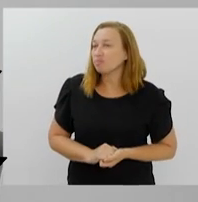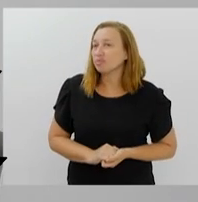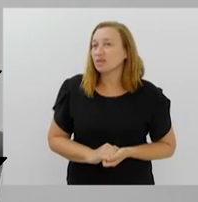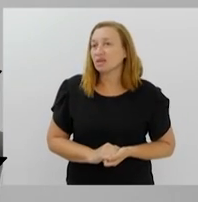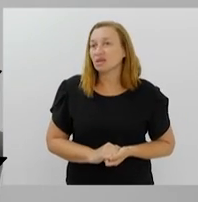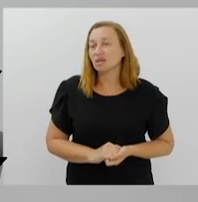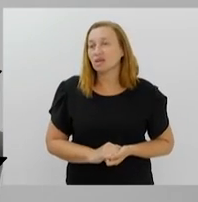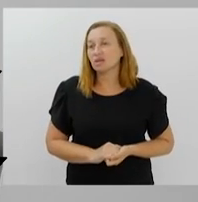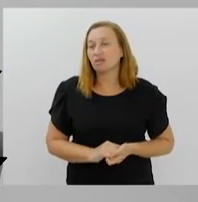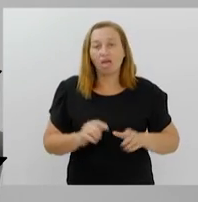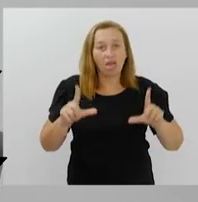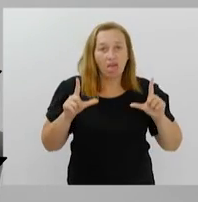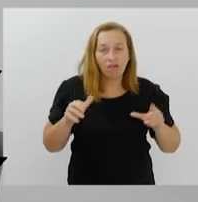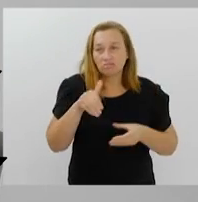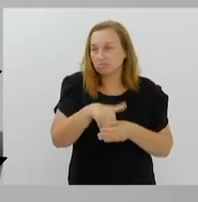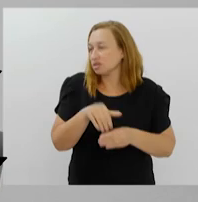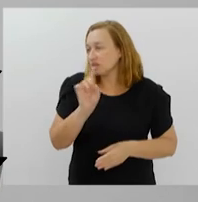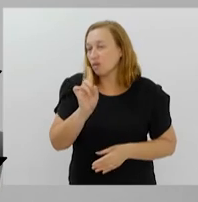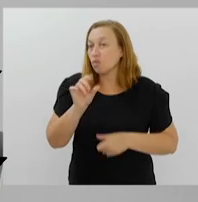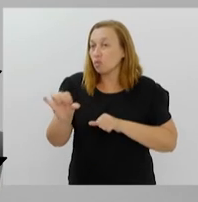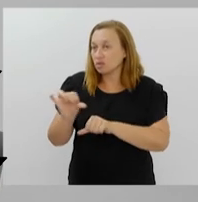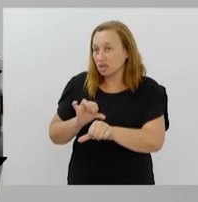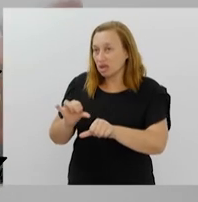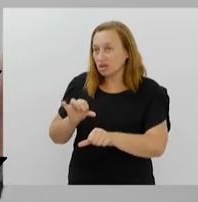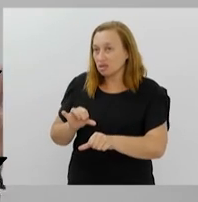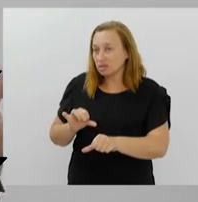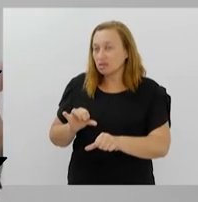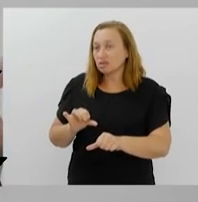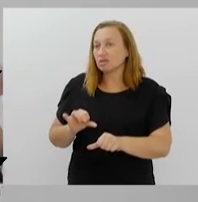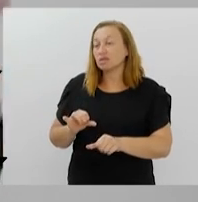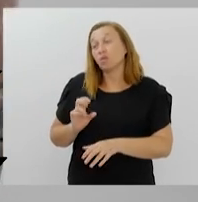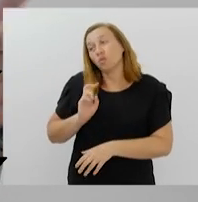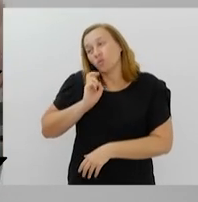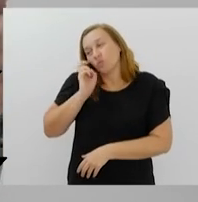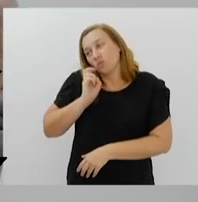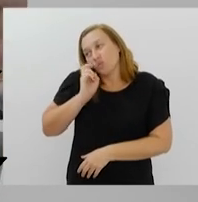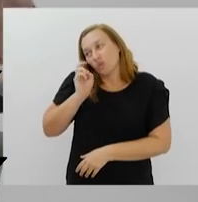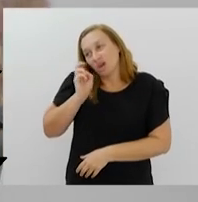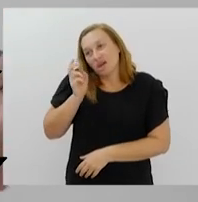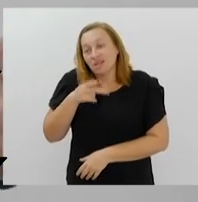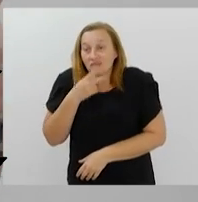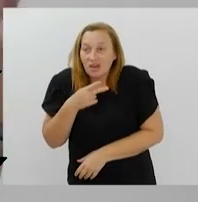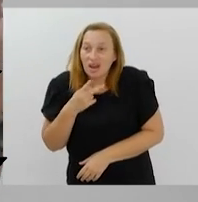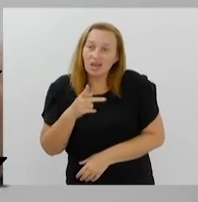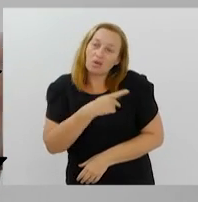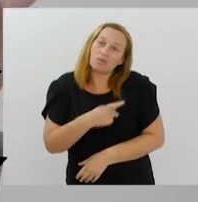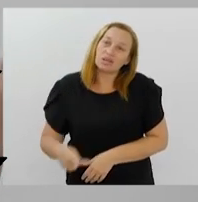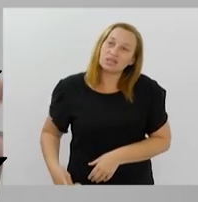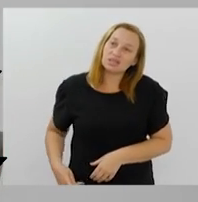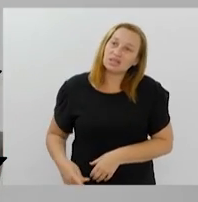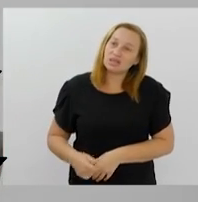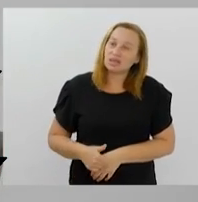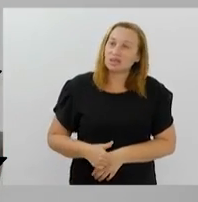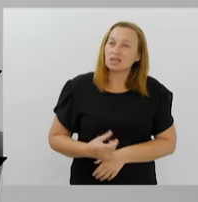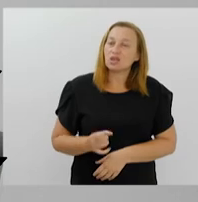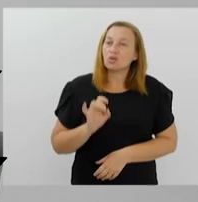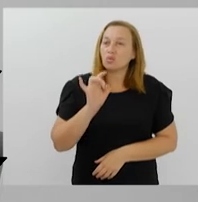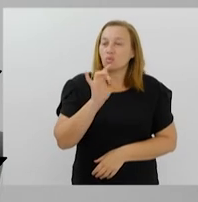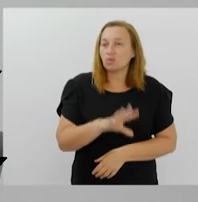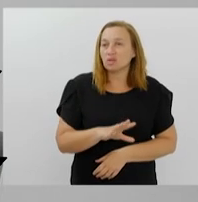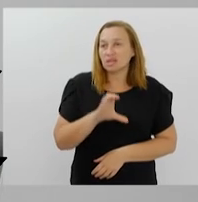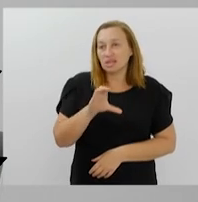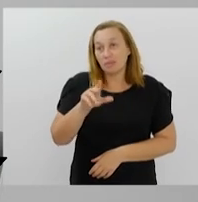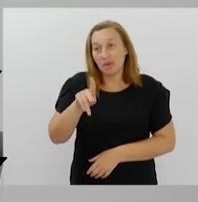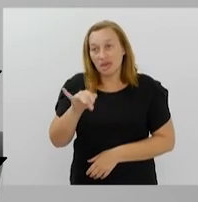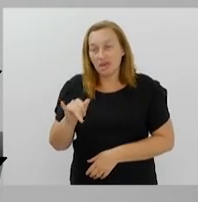gracejo eleitoral com isso pelo contrário vossa excelência é muito acanhado em dizer que é o presidente da primeira e única CPI no Brasil